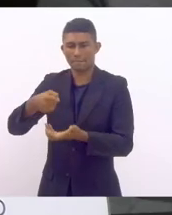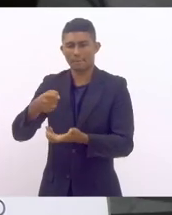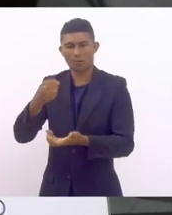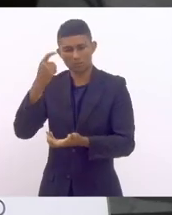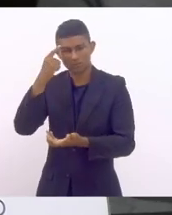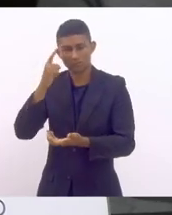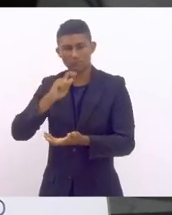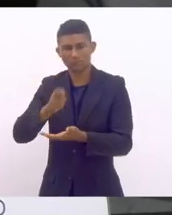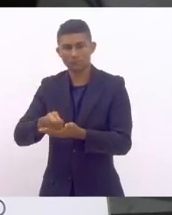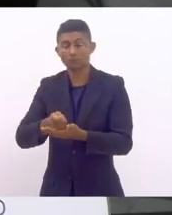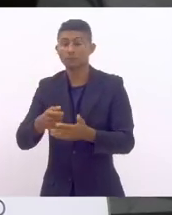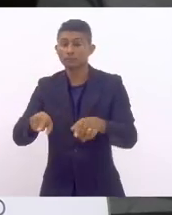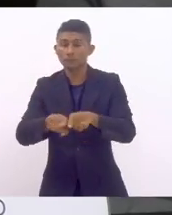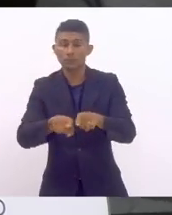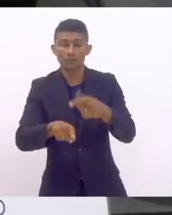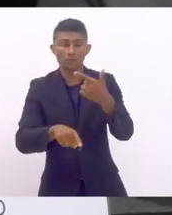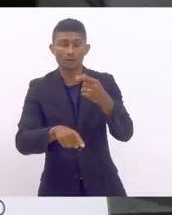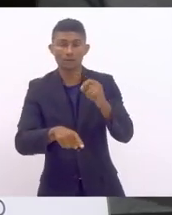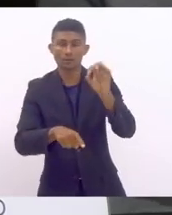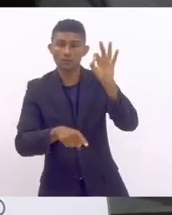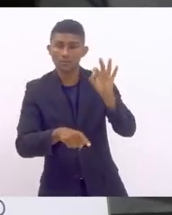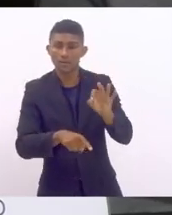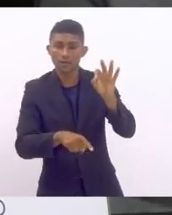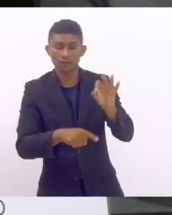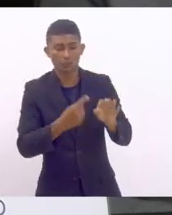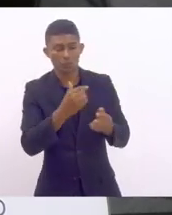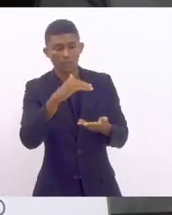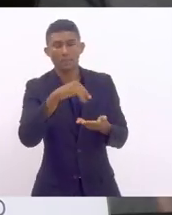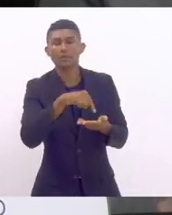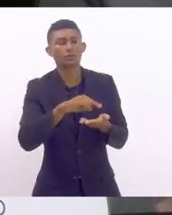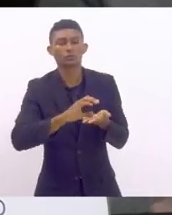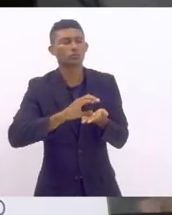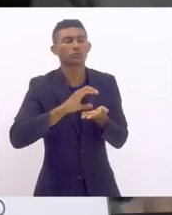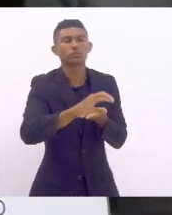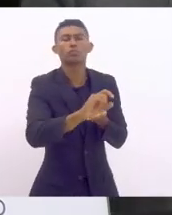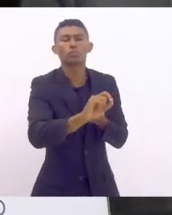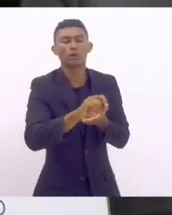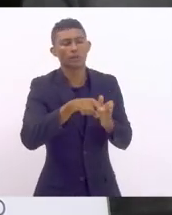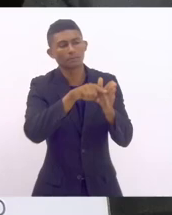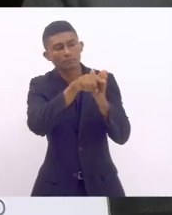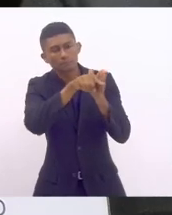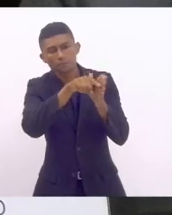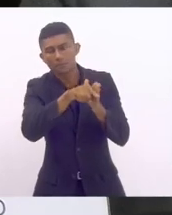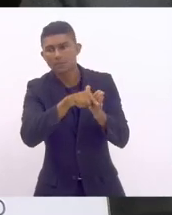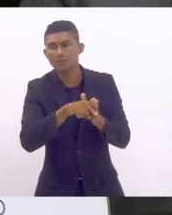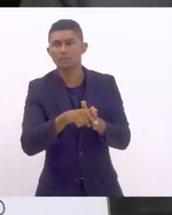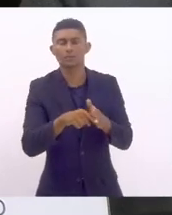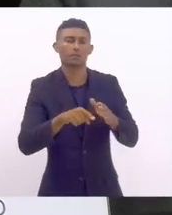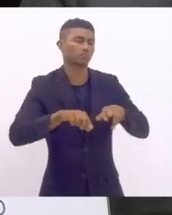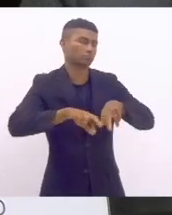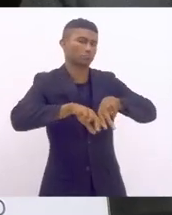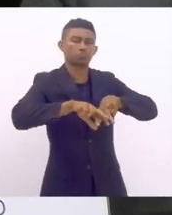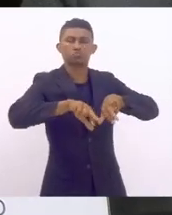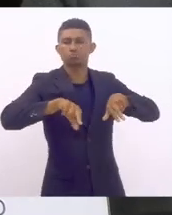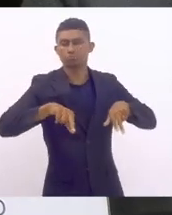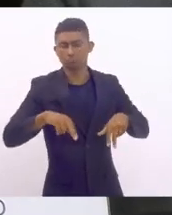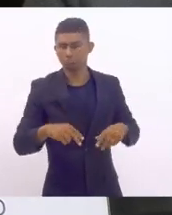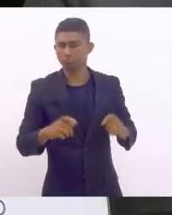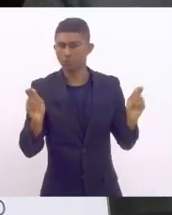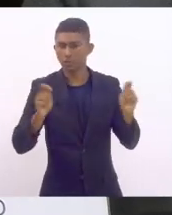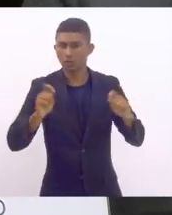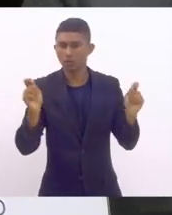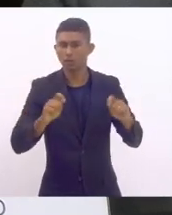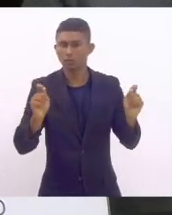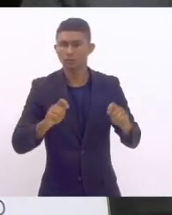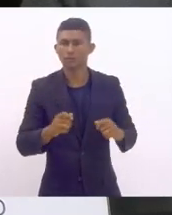do orçamento voltado para pesquisas e programas de extensão e com